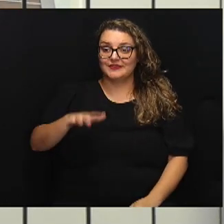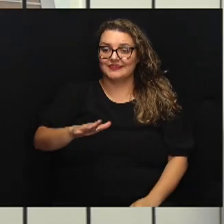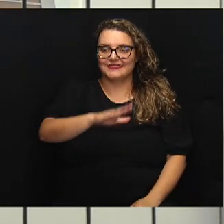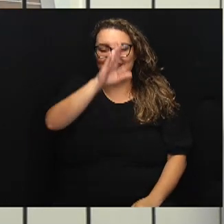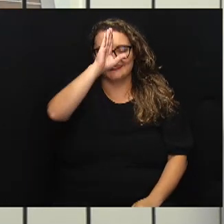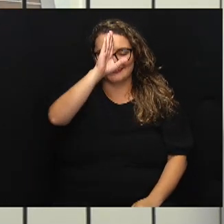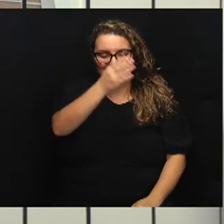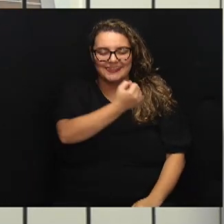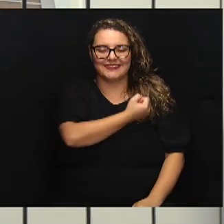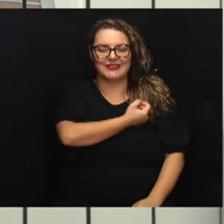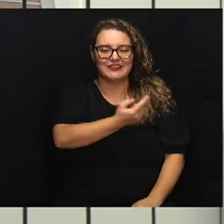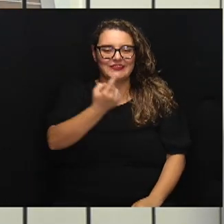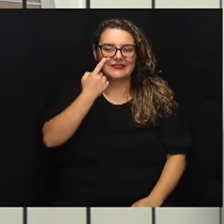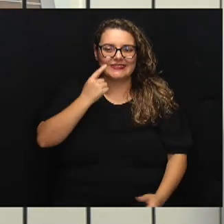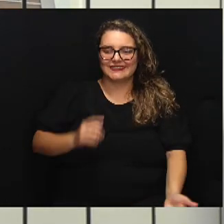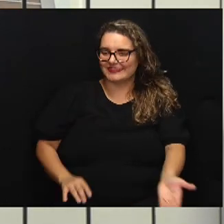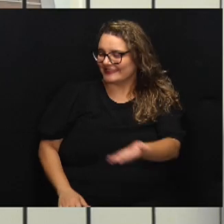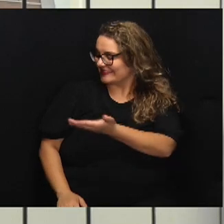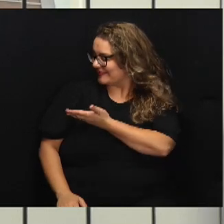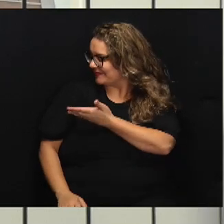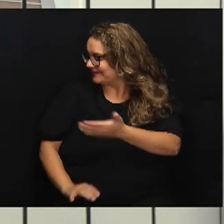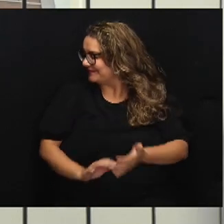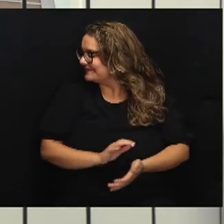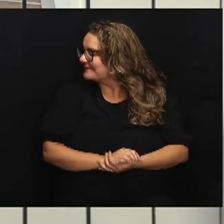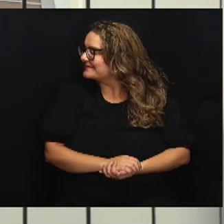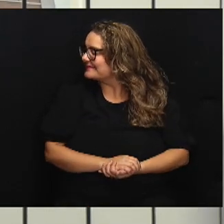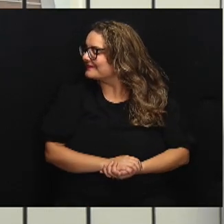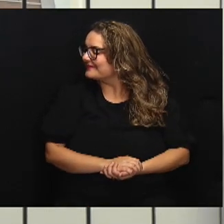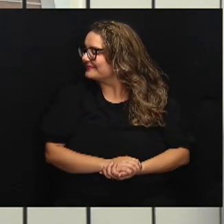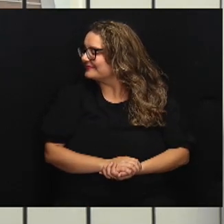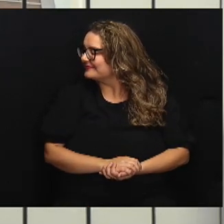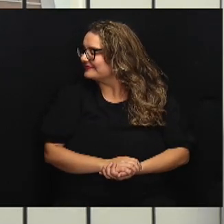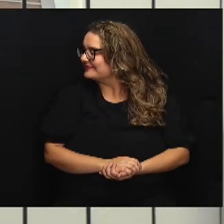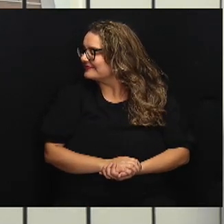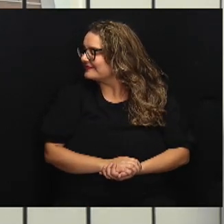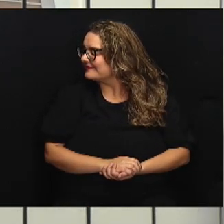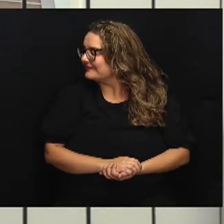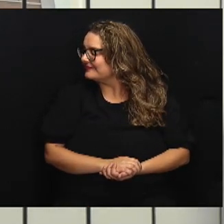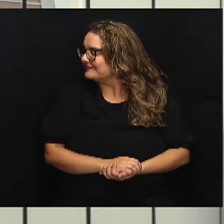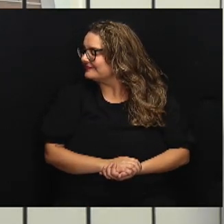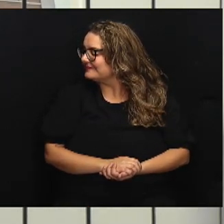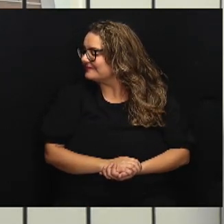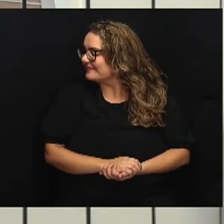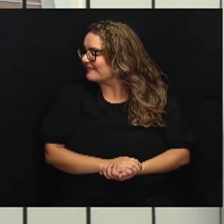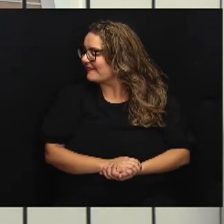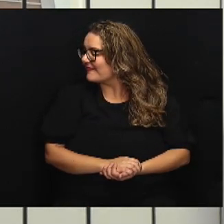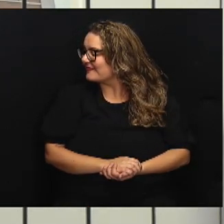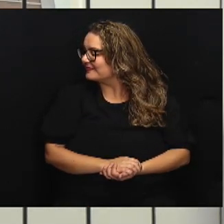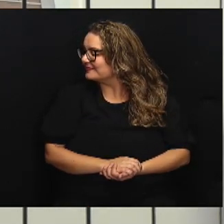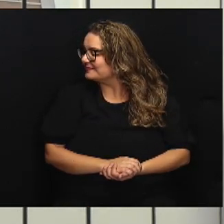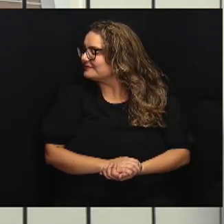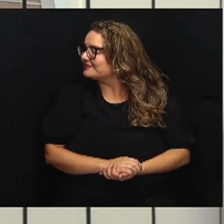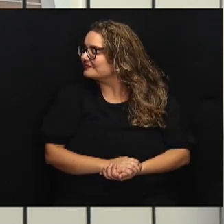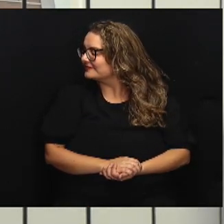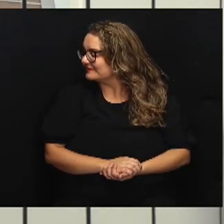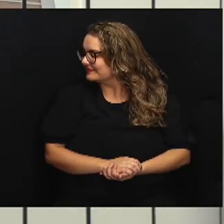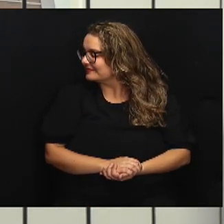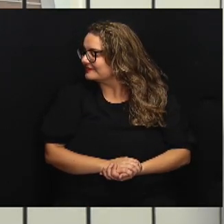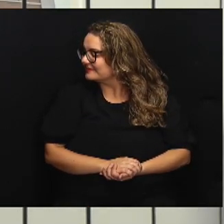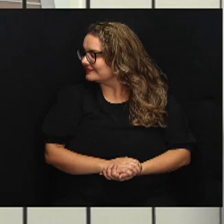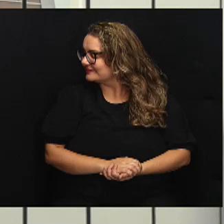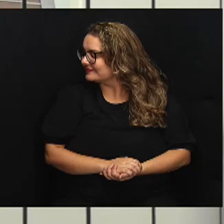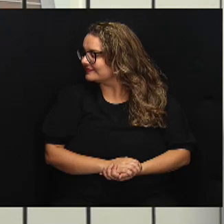DDD, para você que é de Campinas e região, pode ir direto no número que já aparece aqui embaixo da sua tela. É o